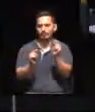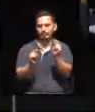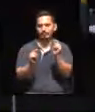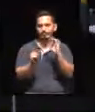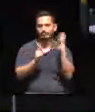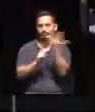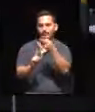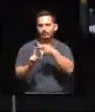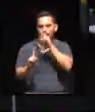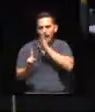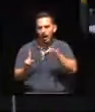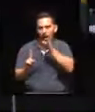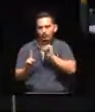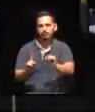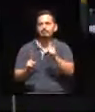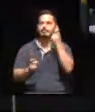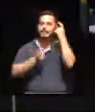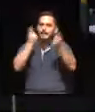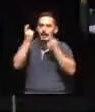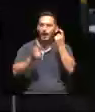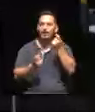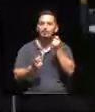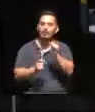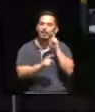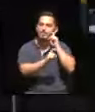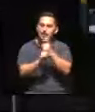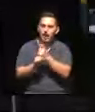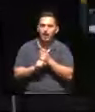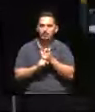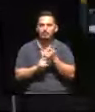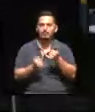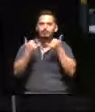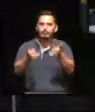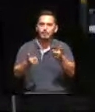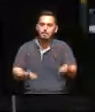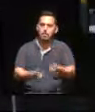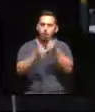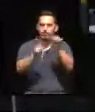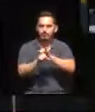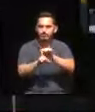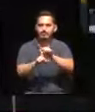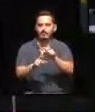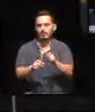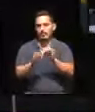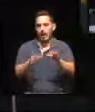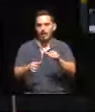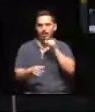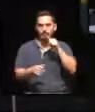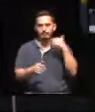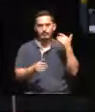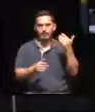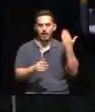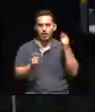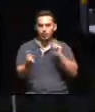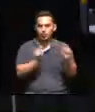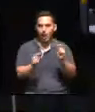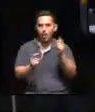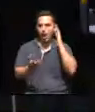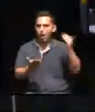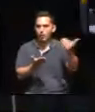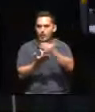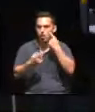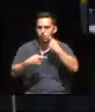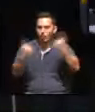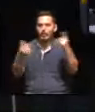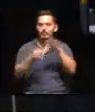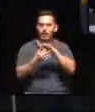sua aplicação, sendo de ponderar a sua revisão e consequente aperfeiçoamento, como aliás esteve em discussão na audição pública sobre